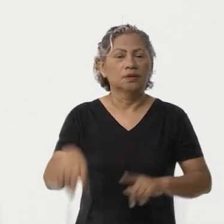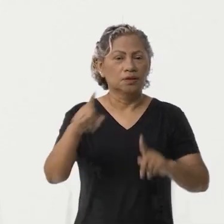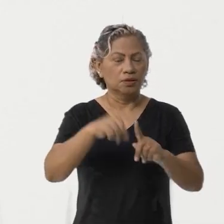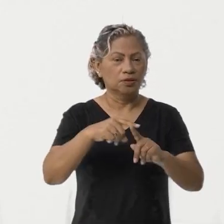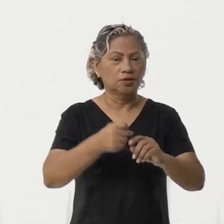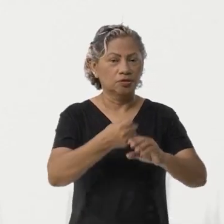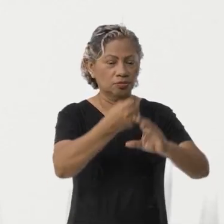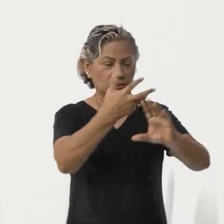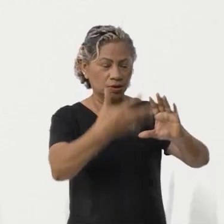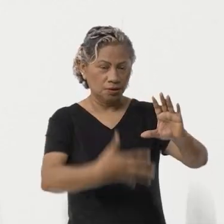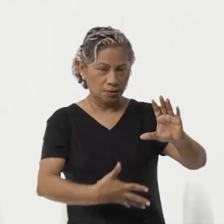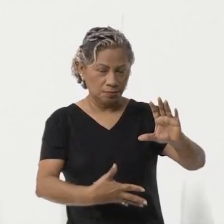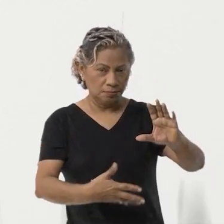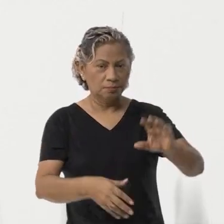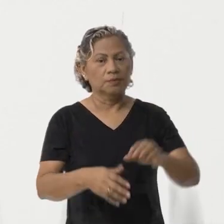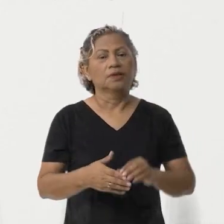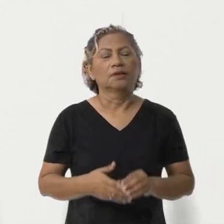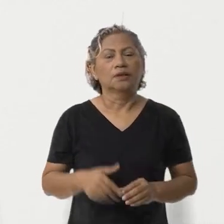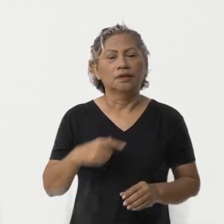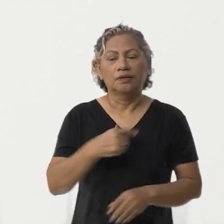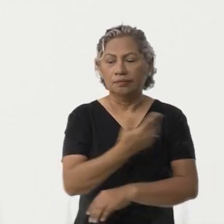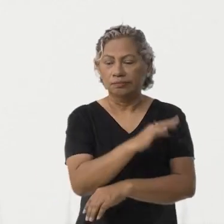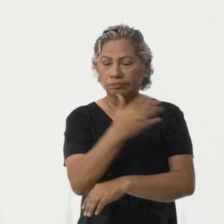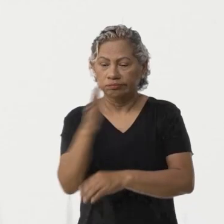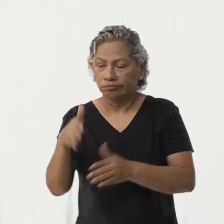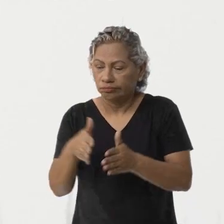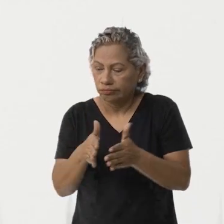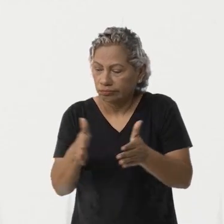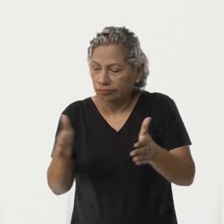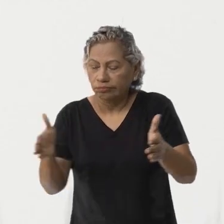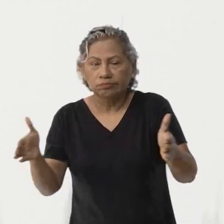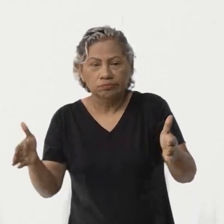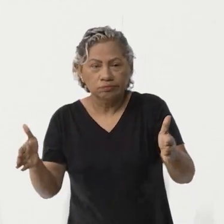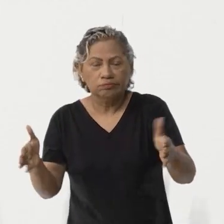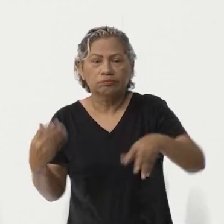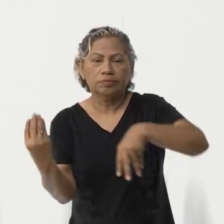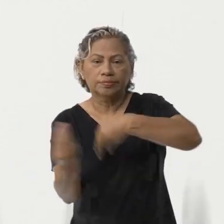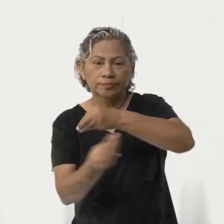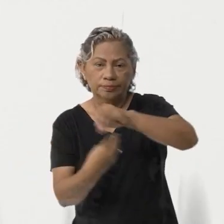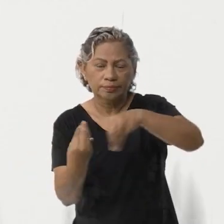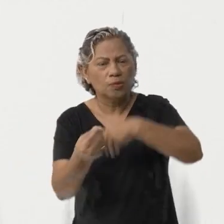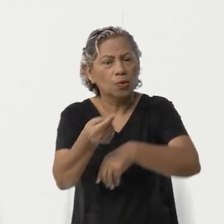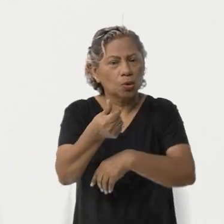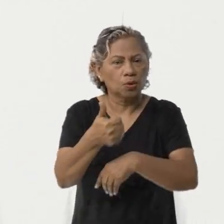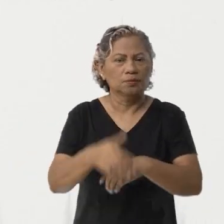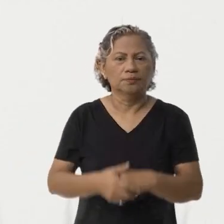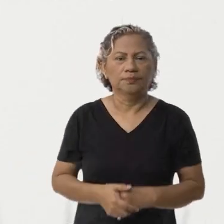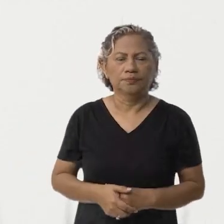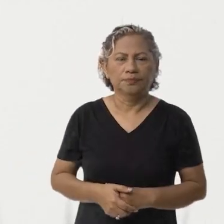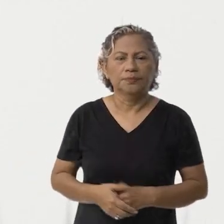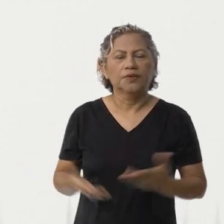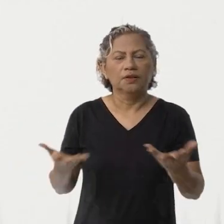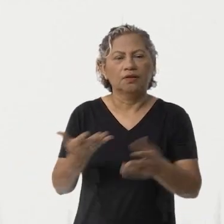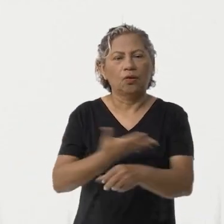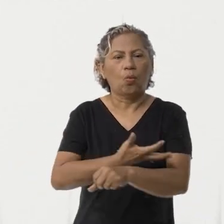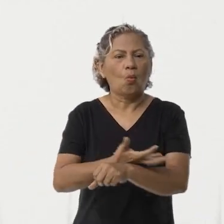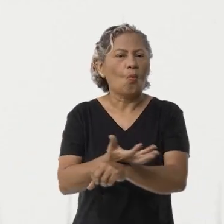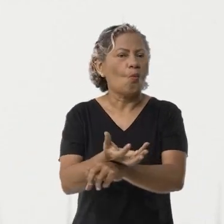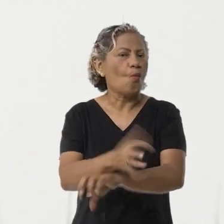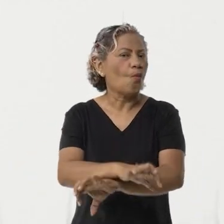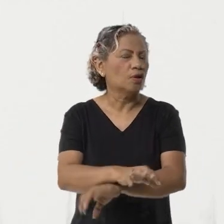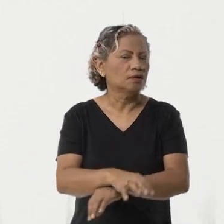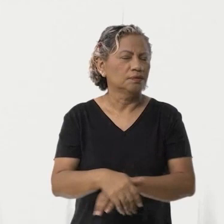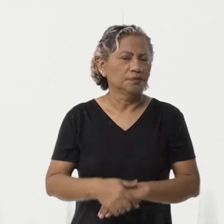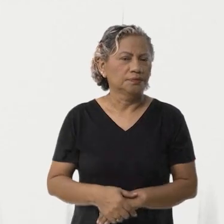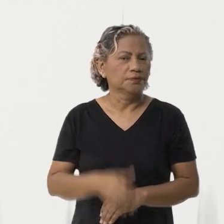nosso país. Como característica, a gente vai ter uma mata mais aberta, certo? E pouco